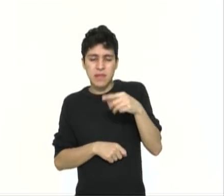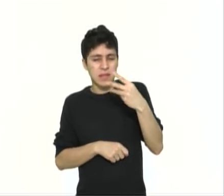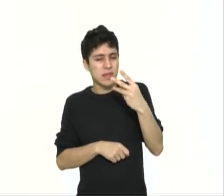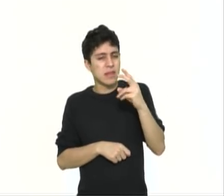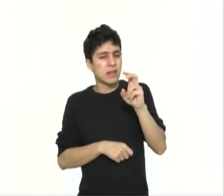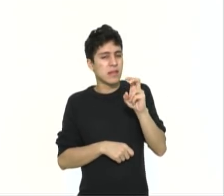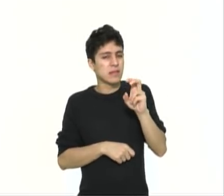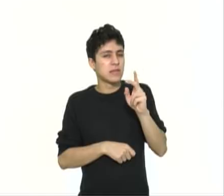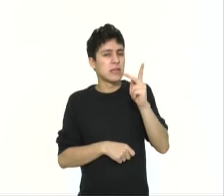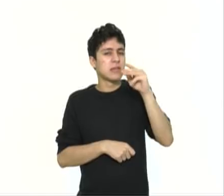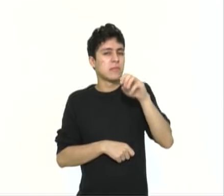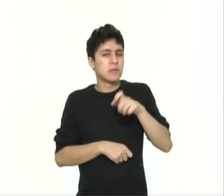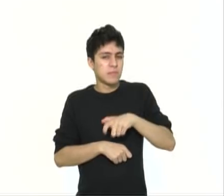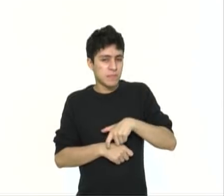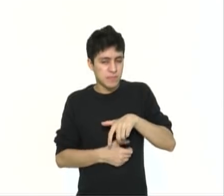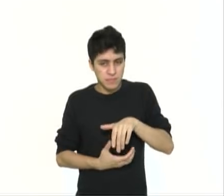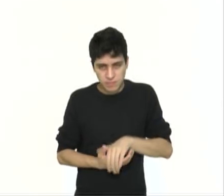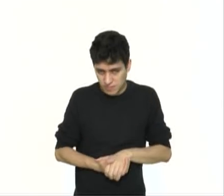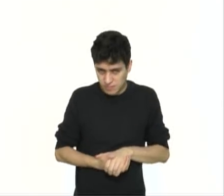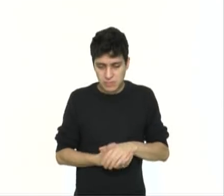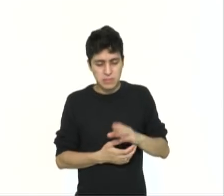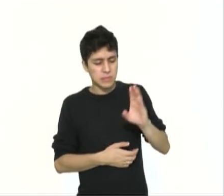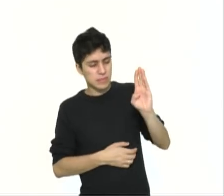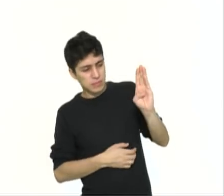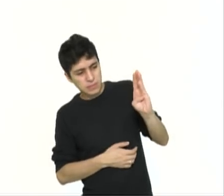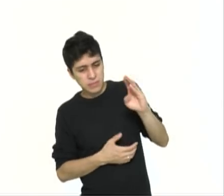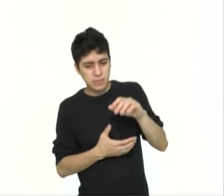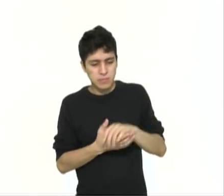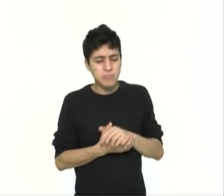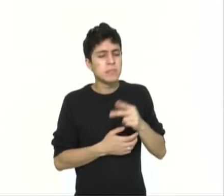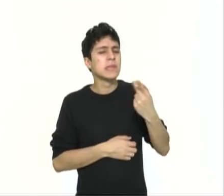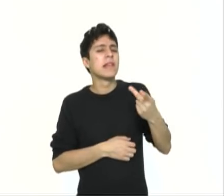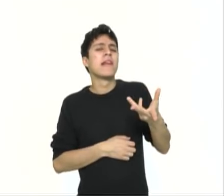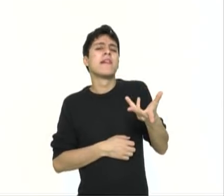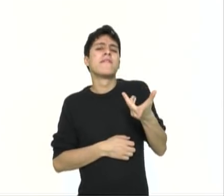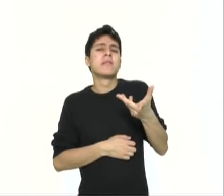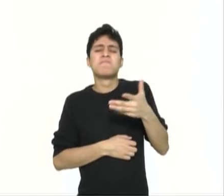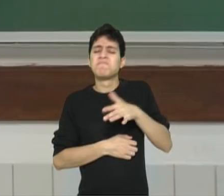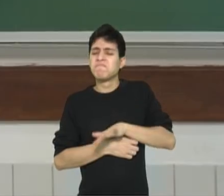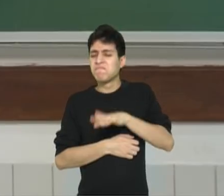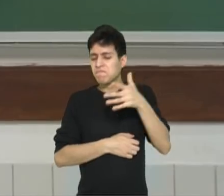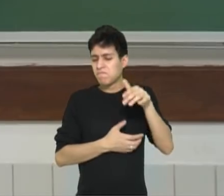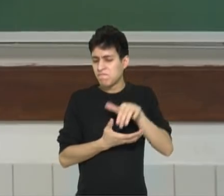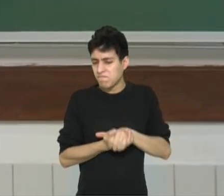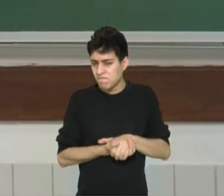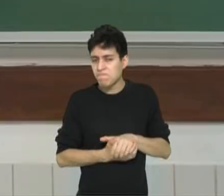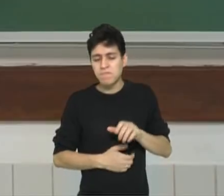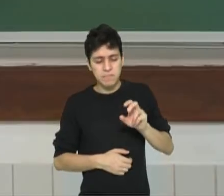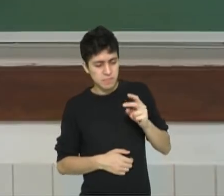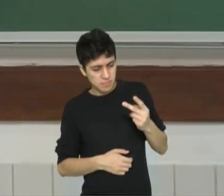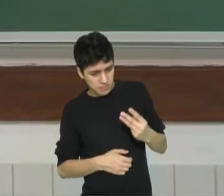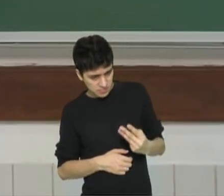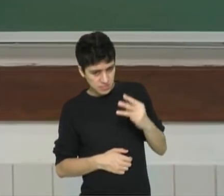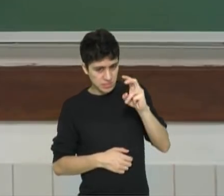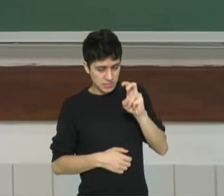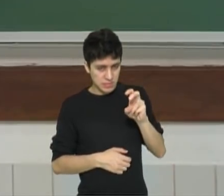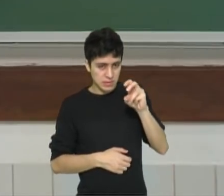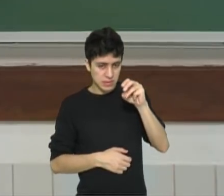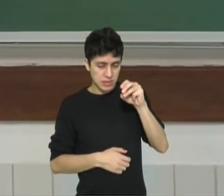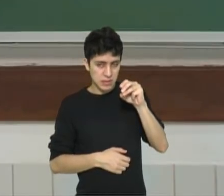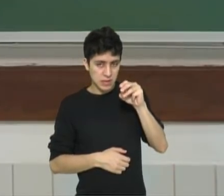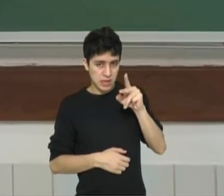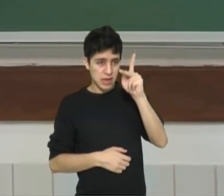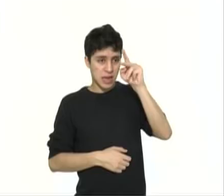35 km por hora. Na opção B, sua velocidade média foi de 35 km por